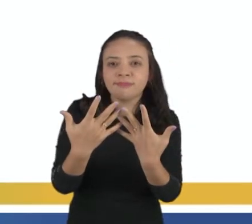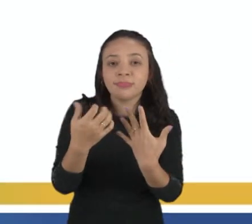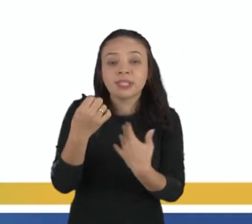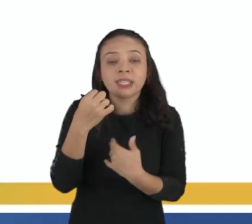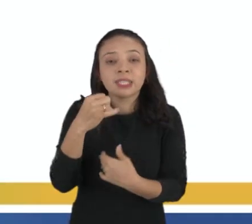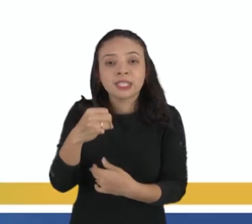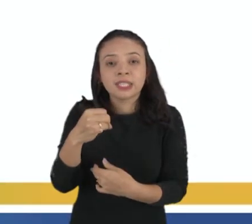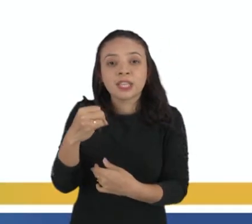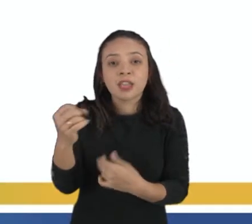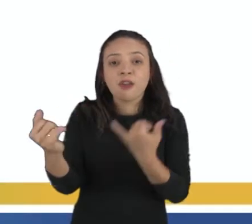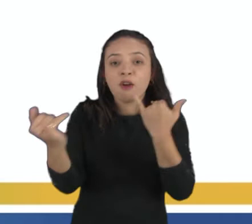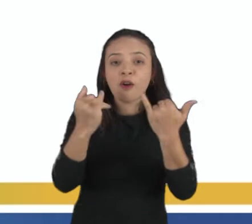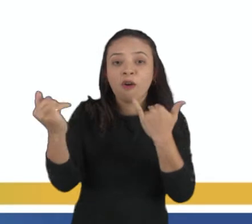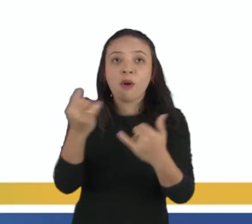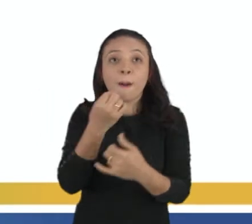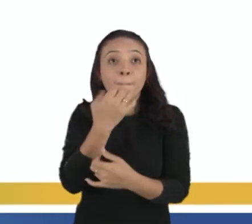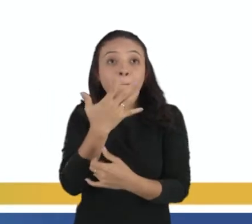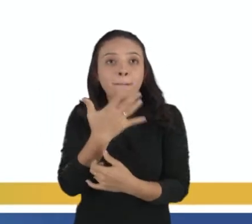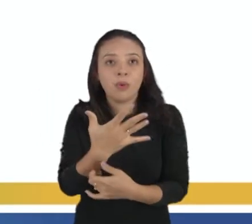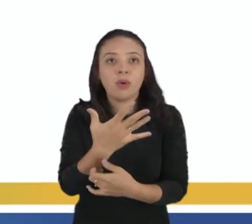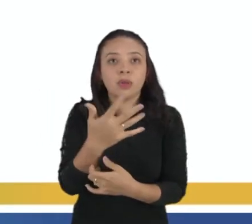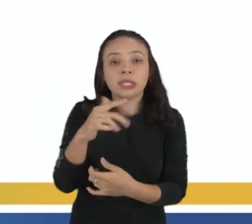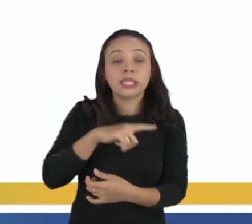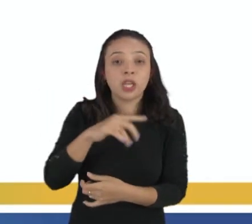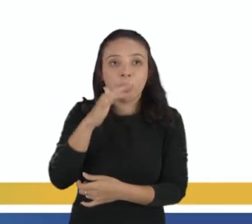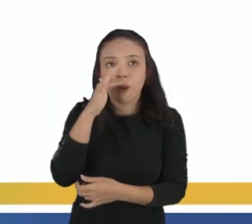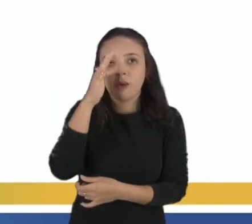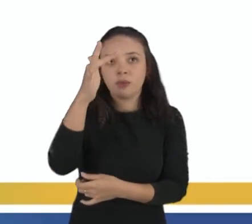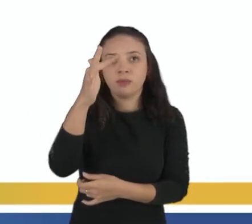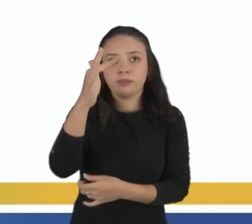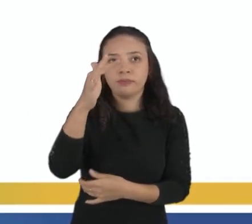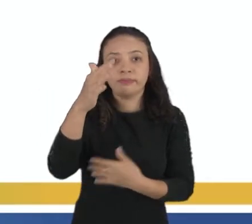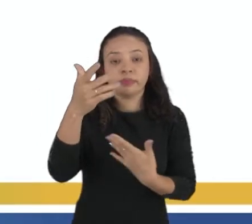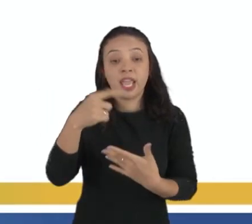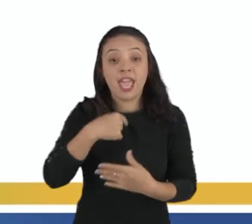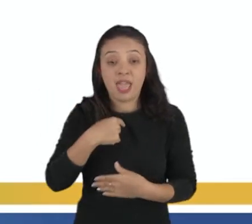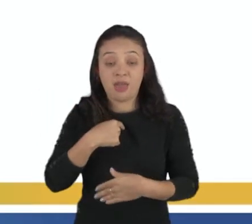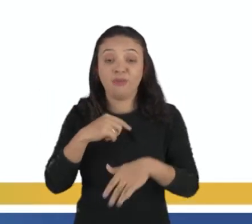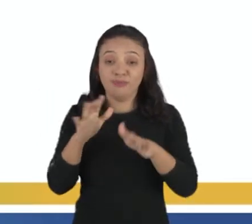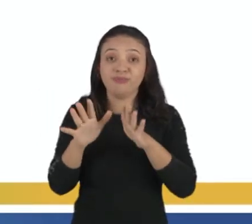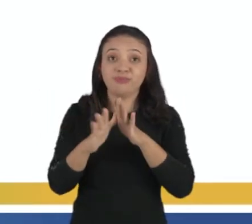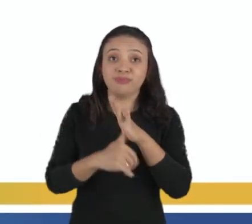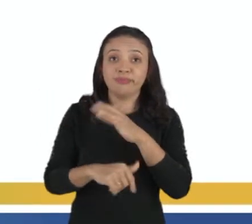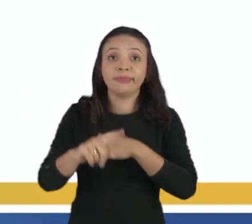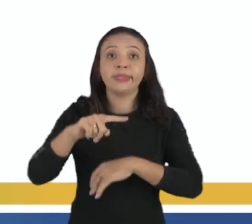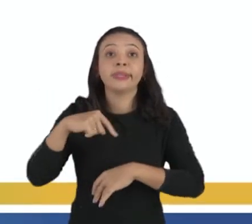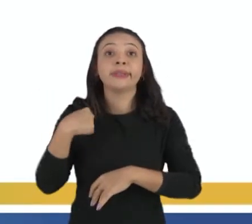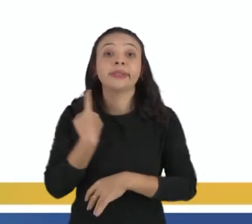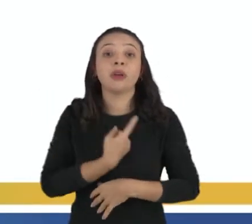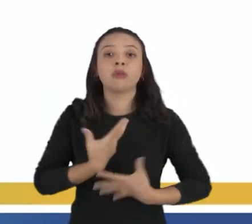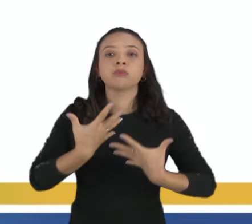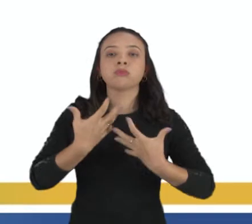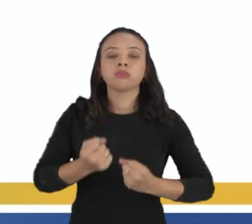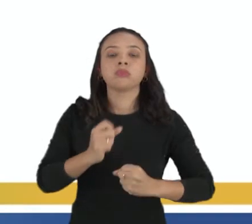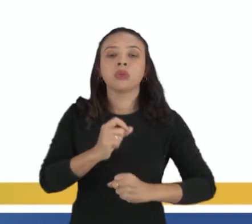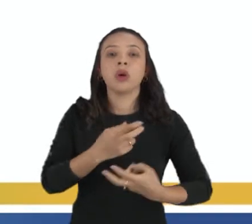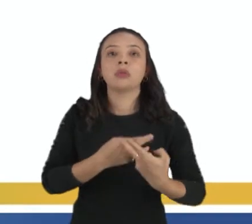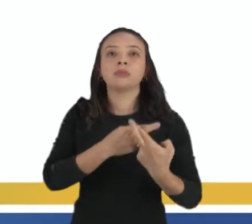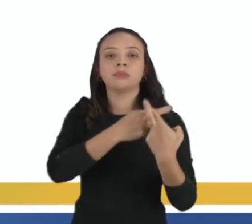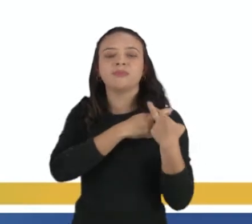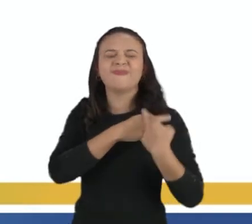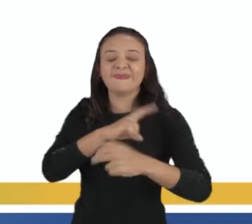numa flor, se a contemplarmos bem? Sendo o autor do furto, eu assumira a obrigação